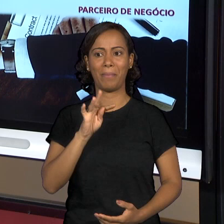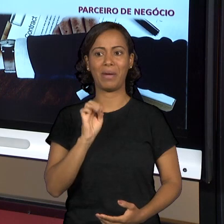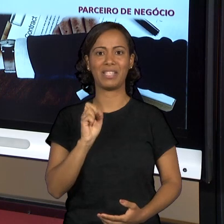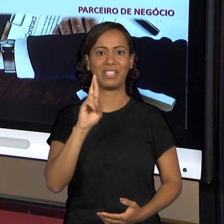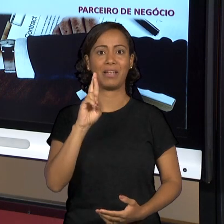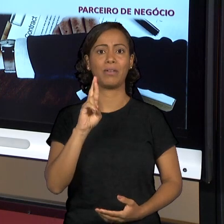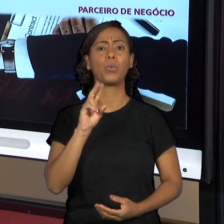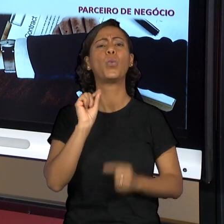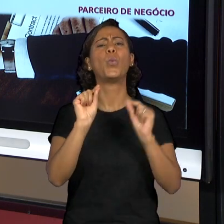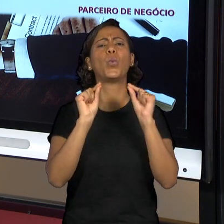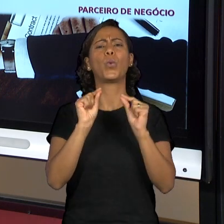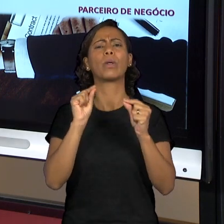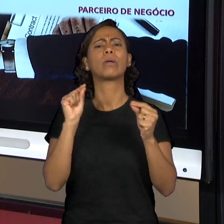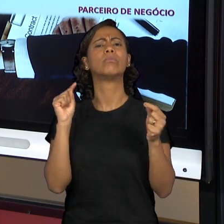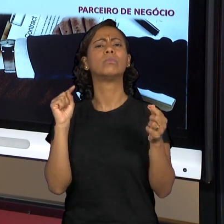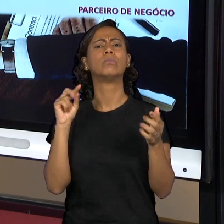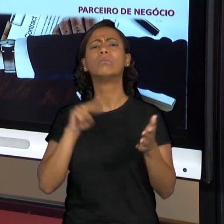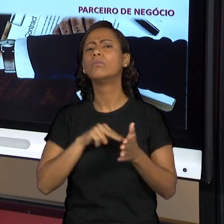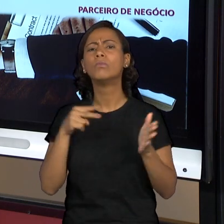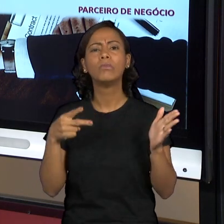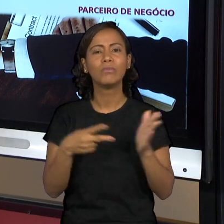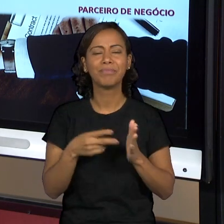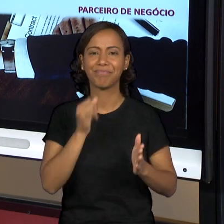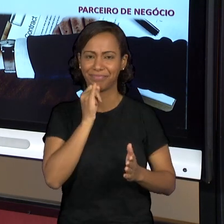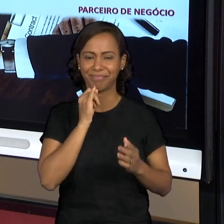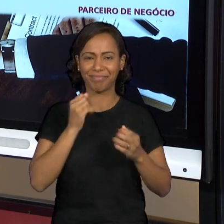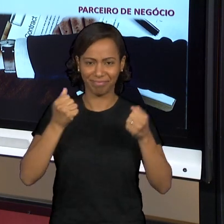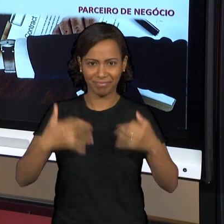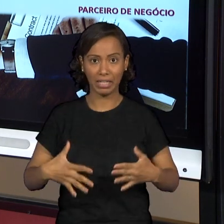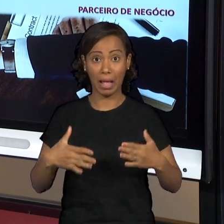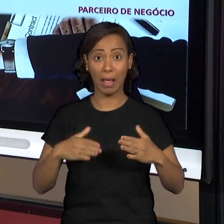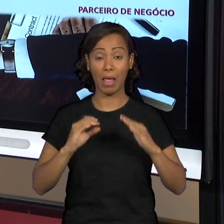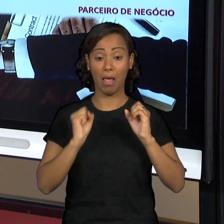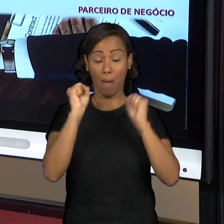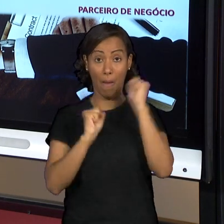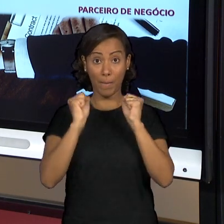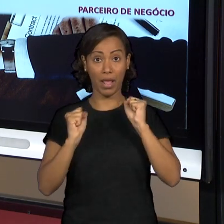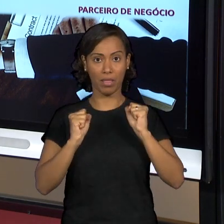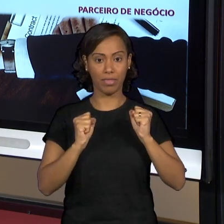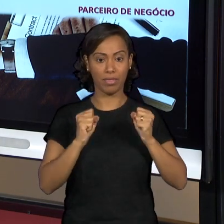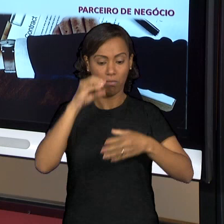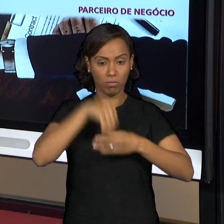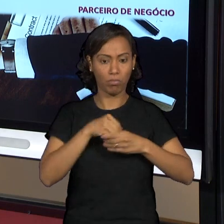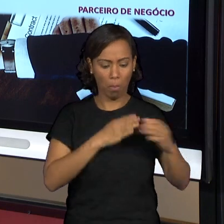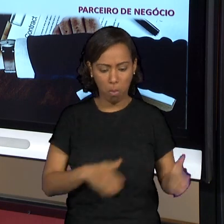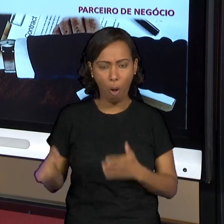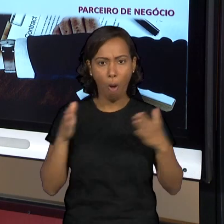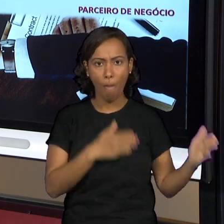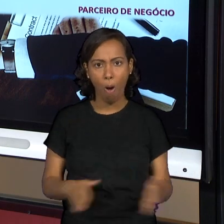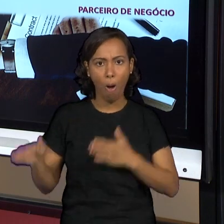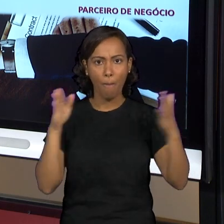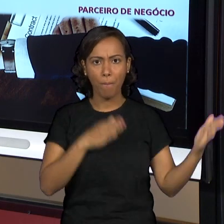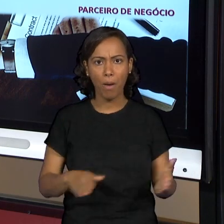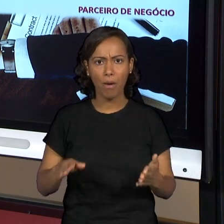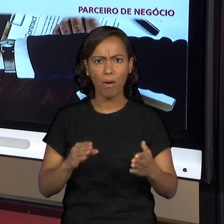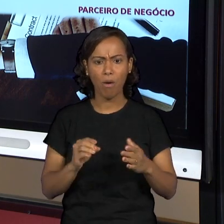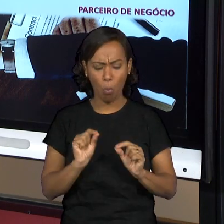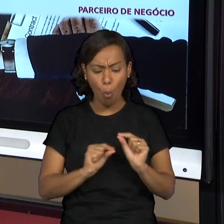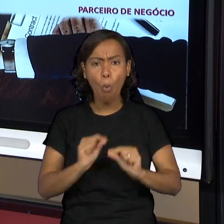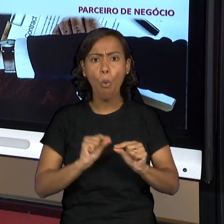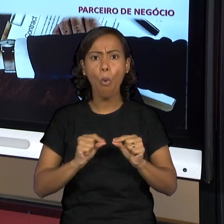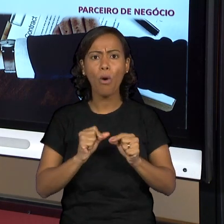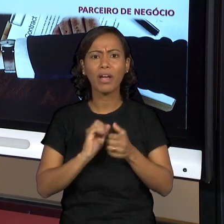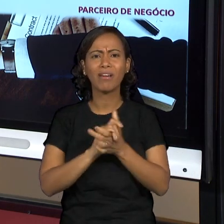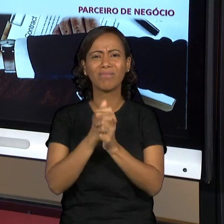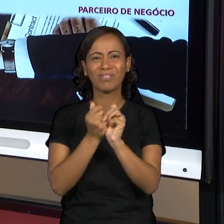Esse pedido master nada mais é do que, imagina, eu tenho lá uma linha de produção, nós vamos fabricar sabonete. Na fabricação desse sabonete eu